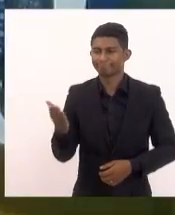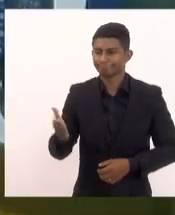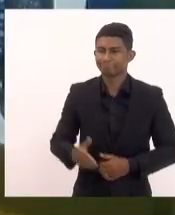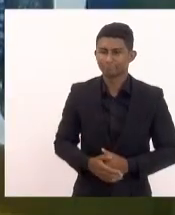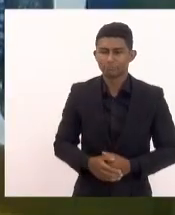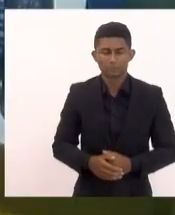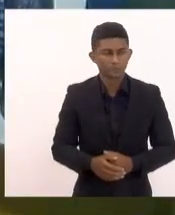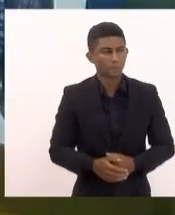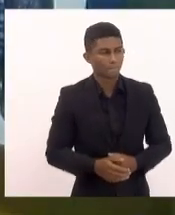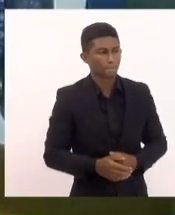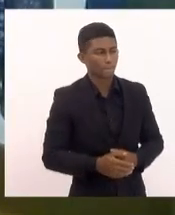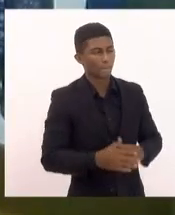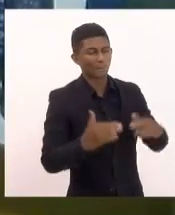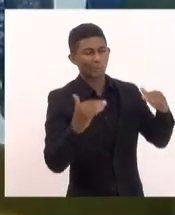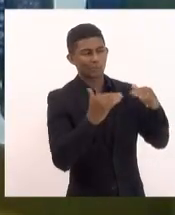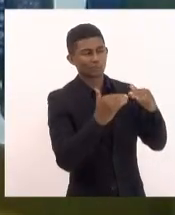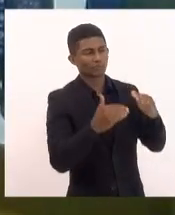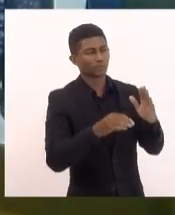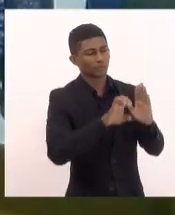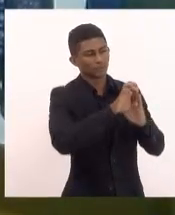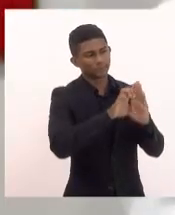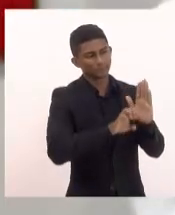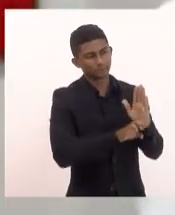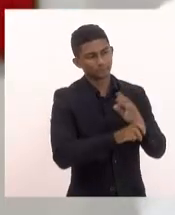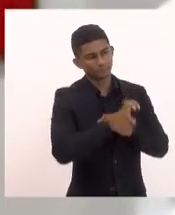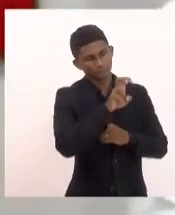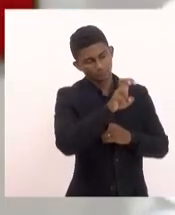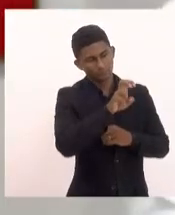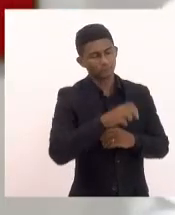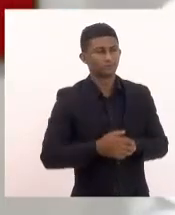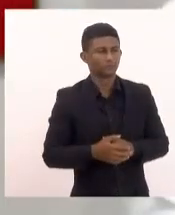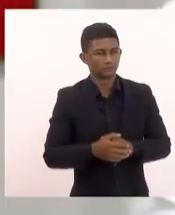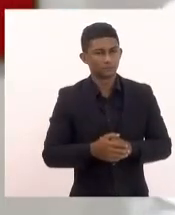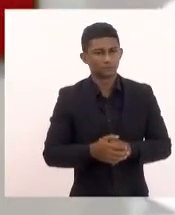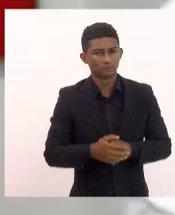Senhor presidente, favorável com submenda as emendas 5,